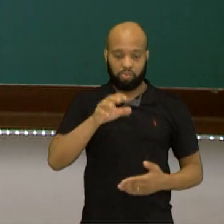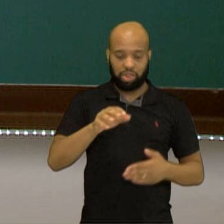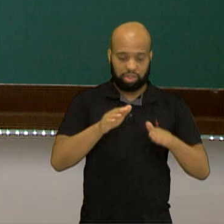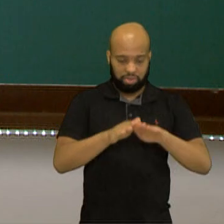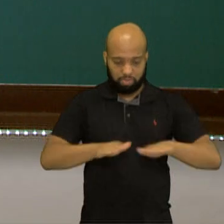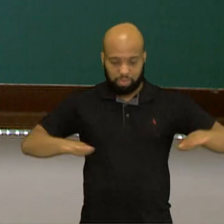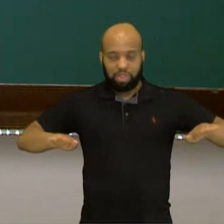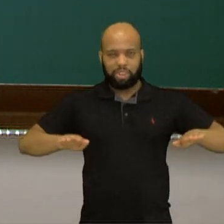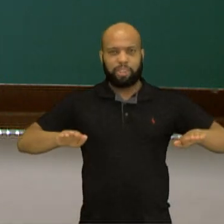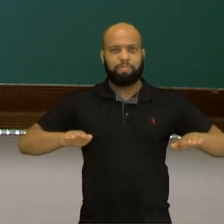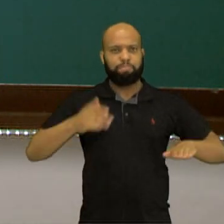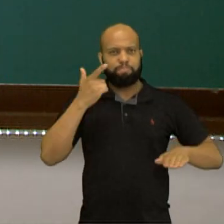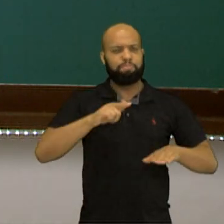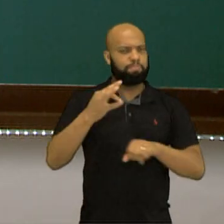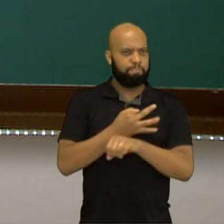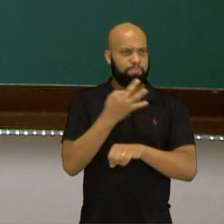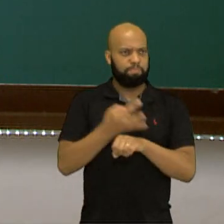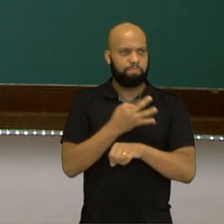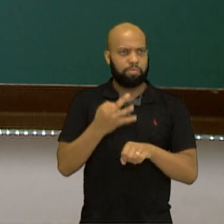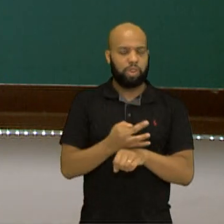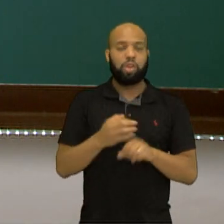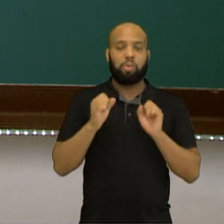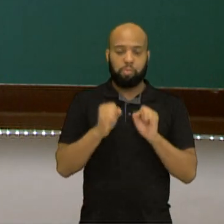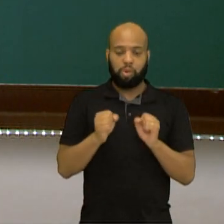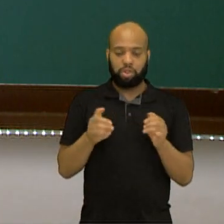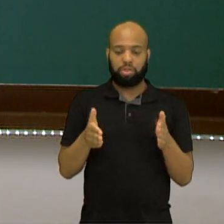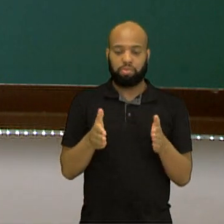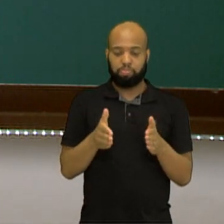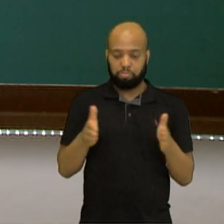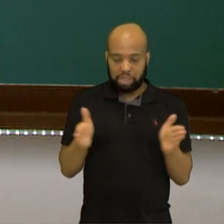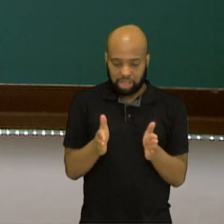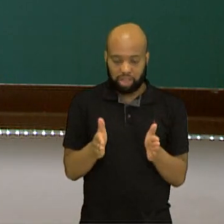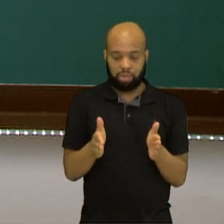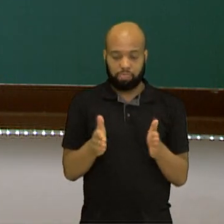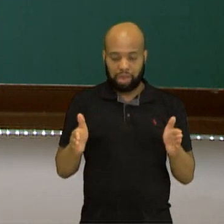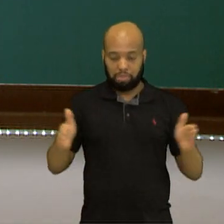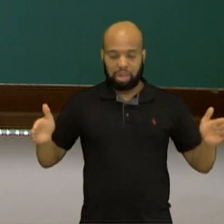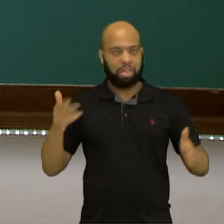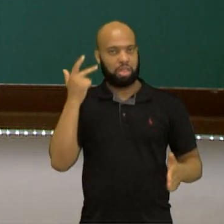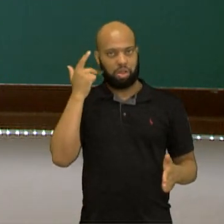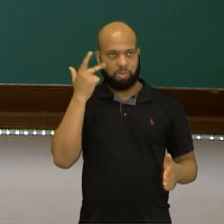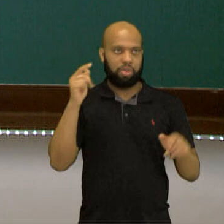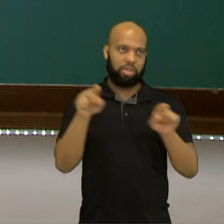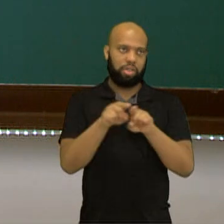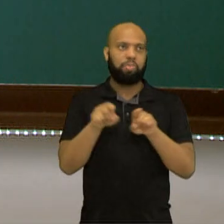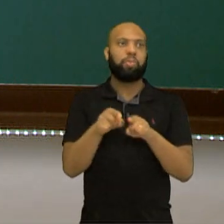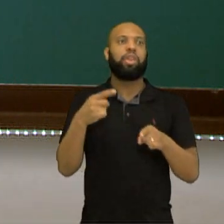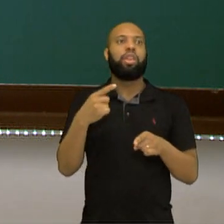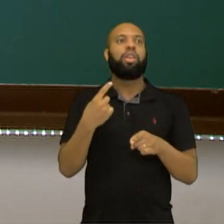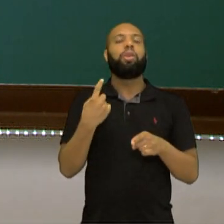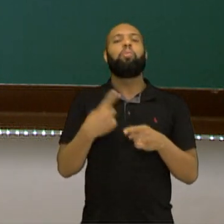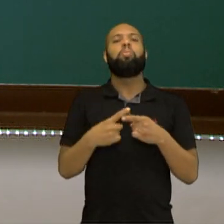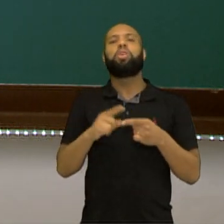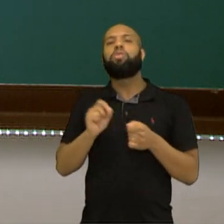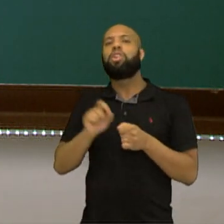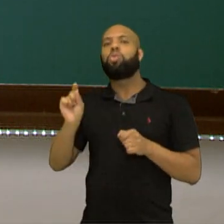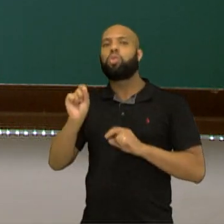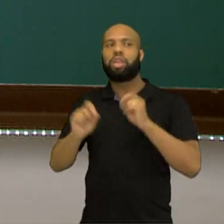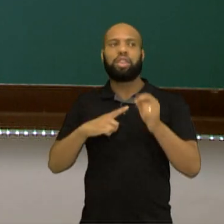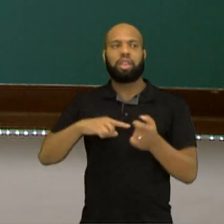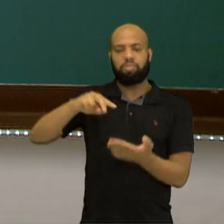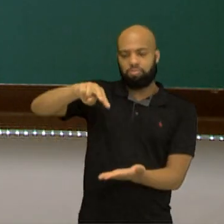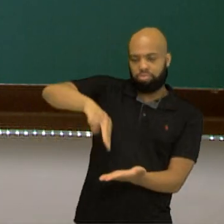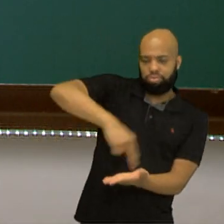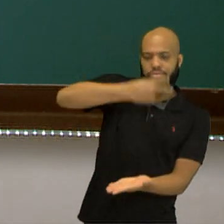resistentes. Então pode ser pequeno, médio e convencional. Então tem esses tamanhos. Por que tem que ser resistente? Porque você faz a manobra, vocês já